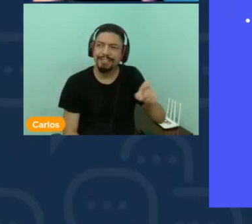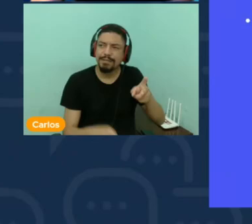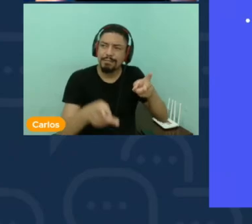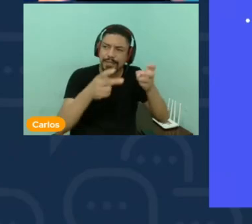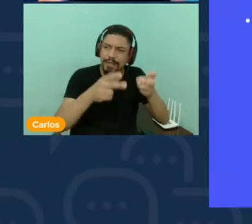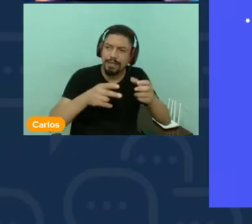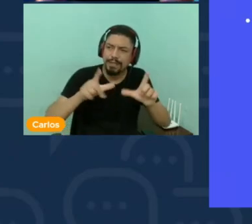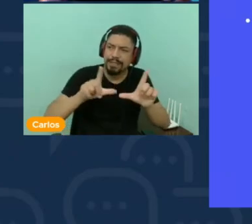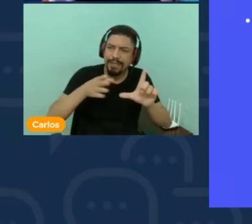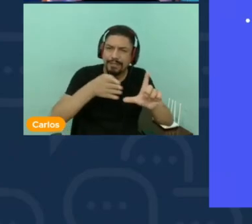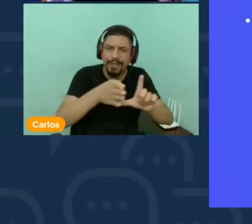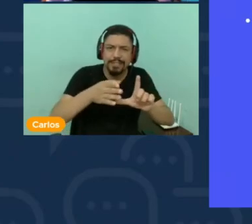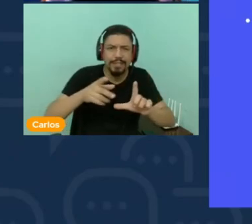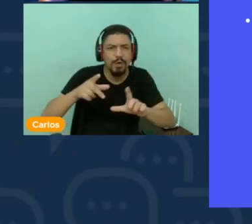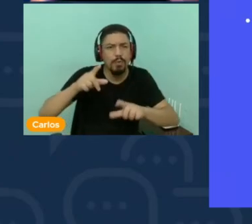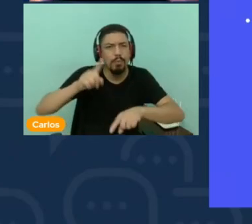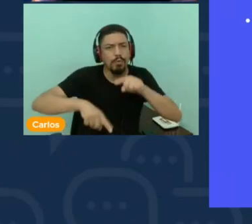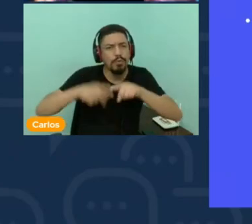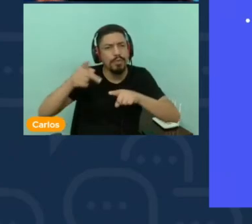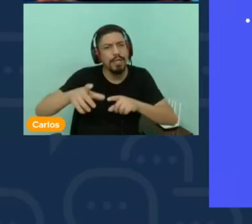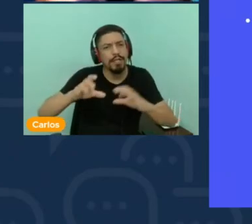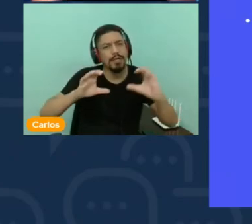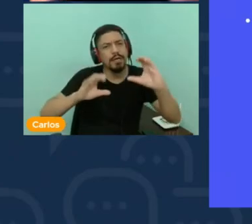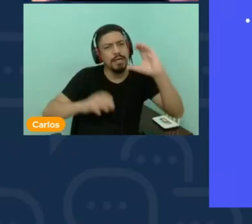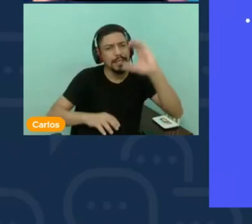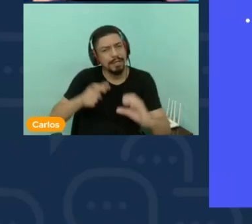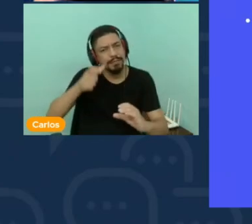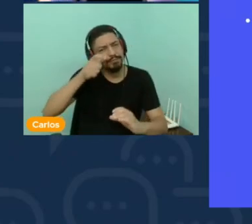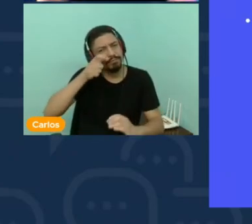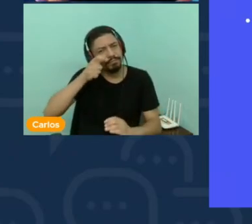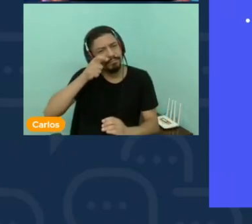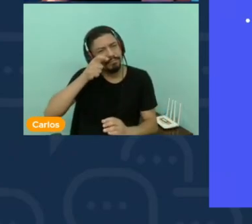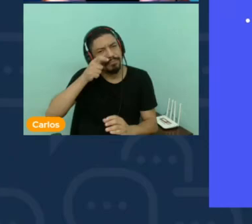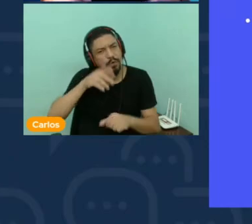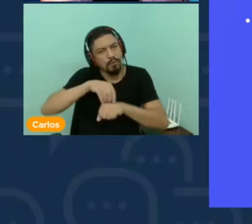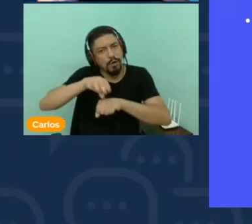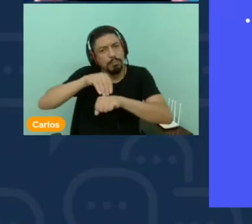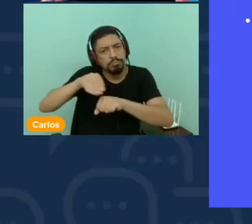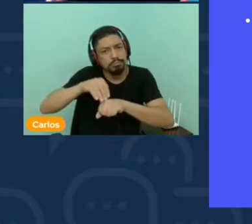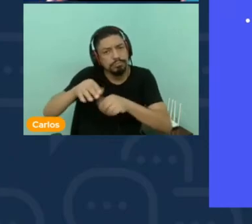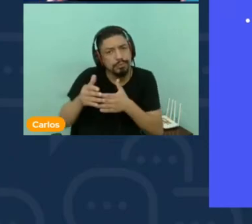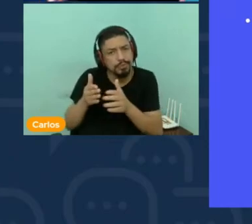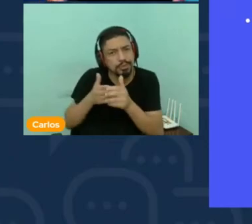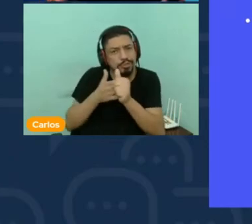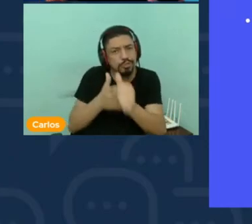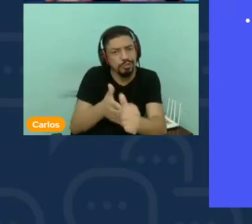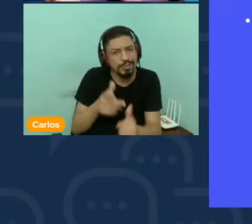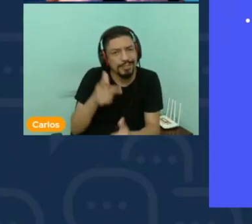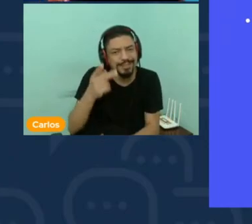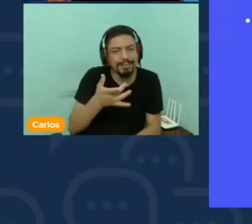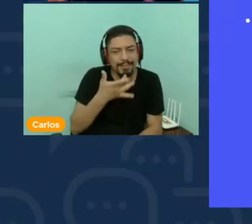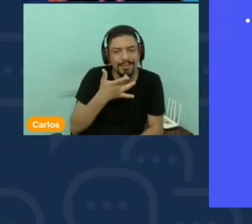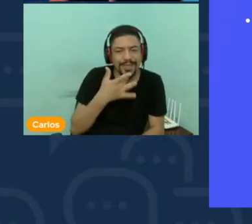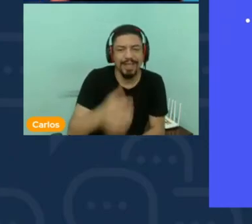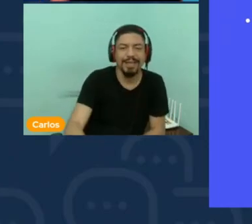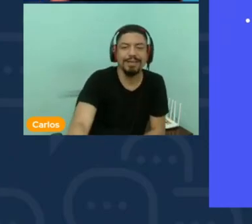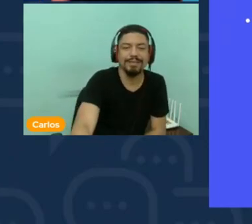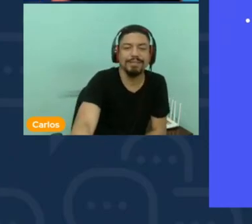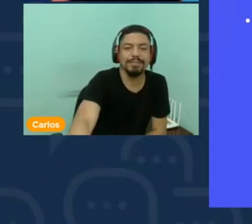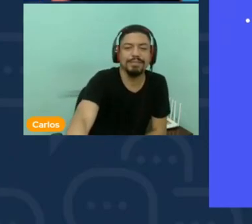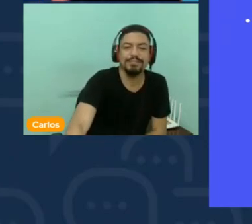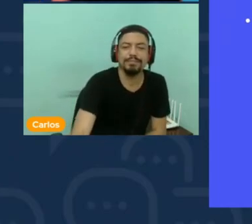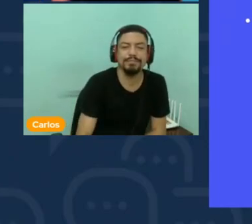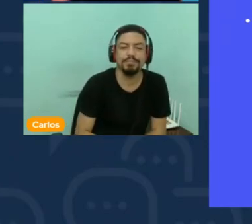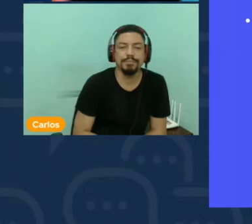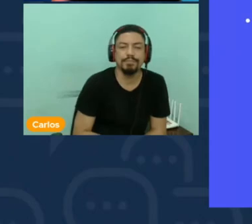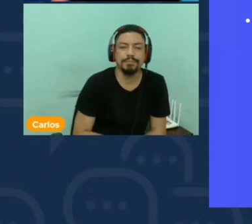com os produtos que ele está consumindo, para fornecer recomendações de acordo com a preferência, com o gosto do meu